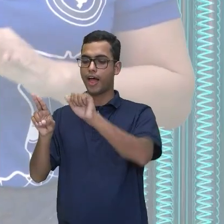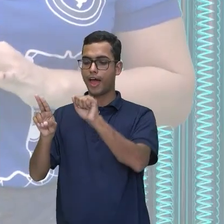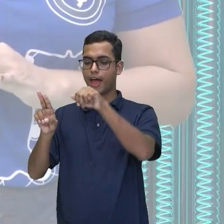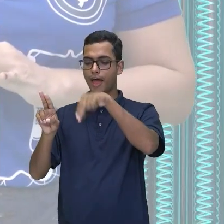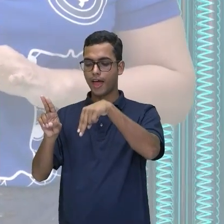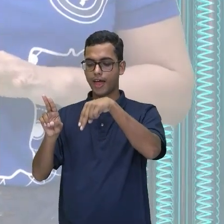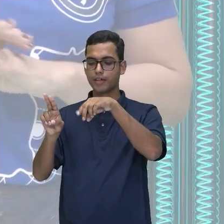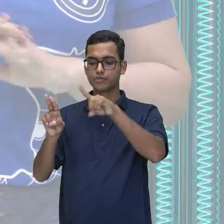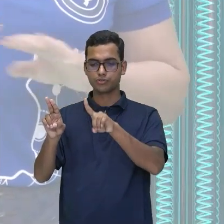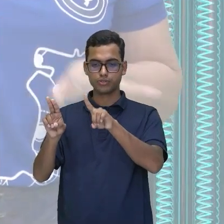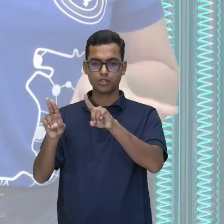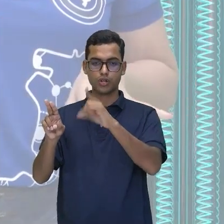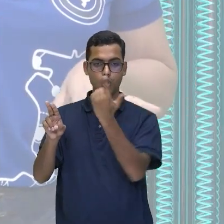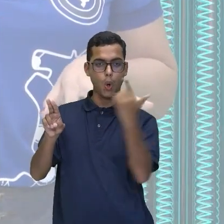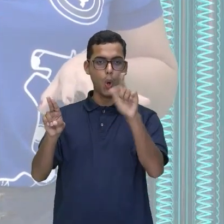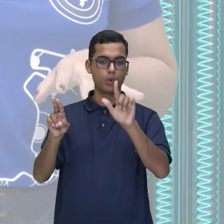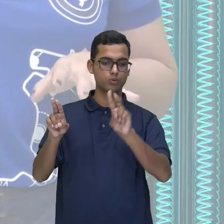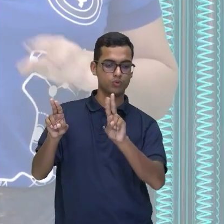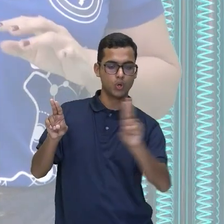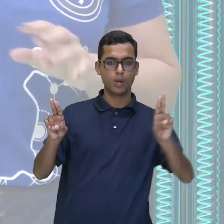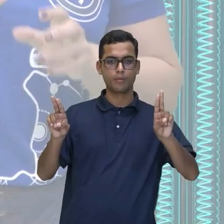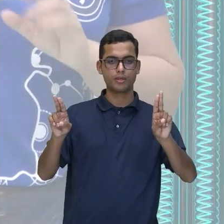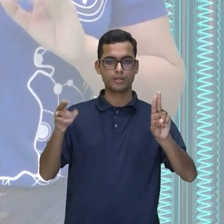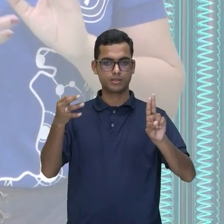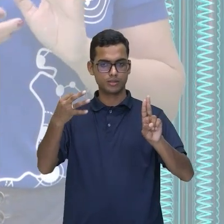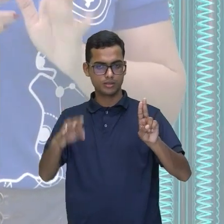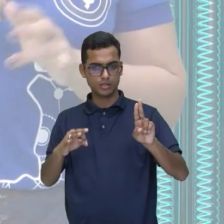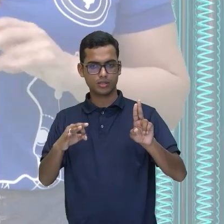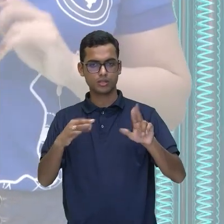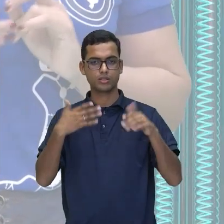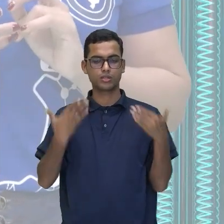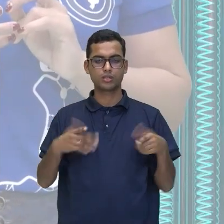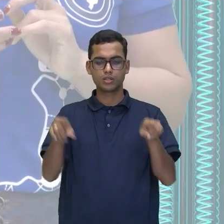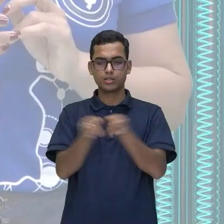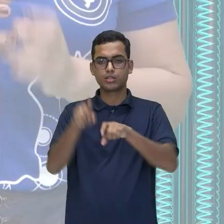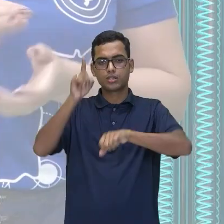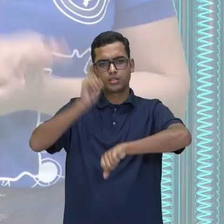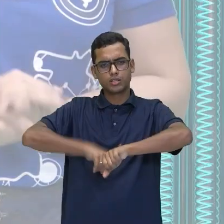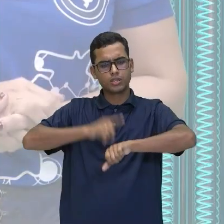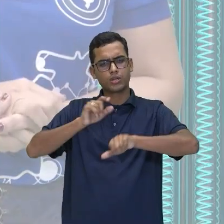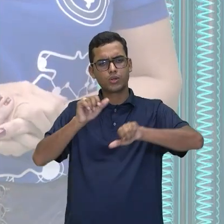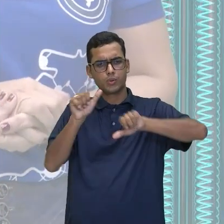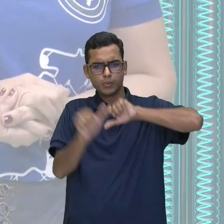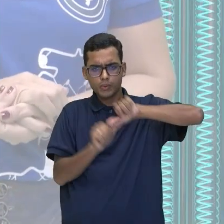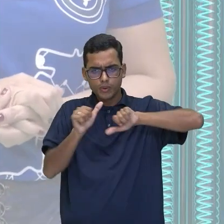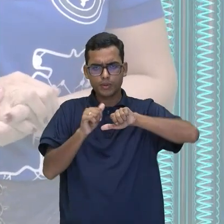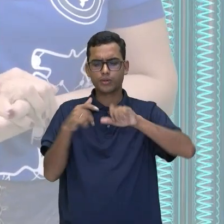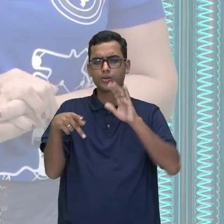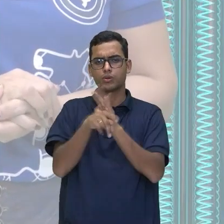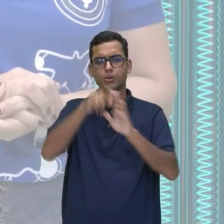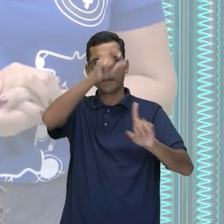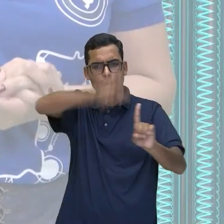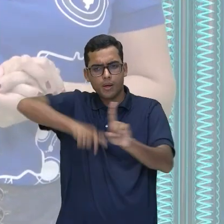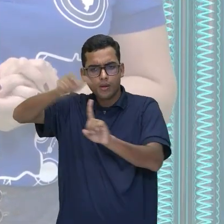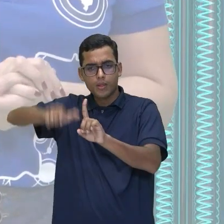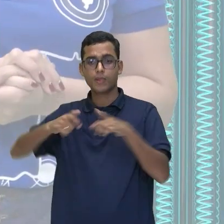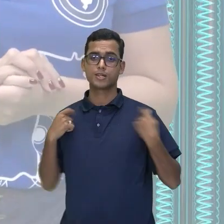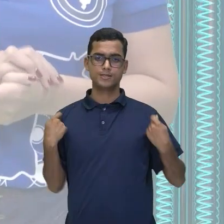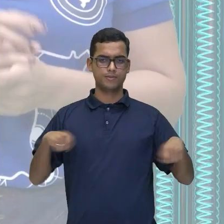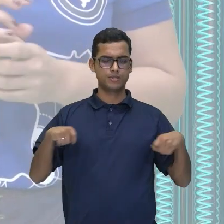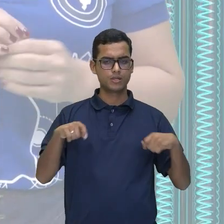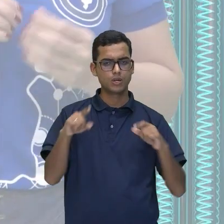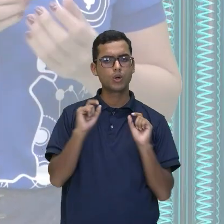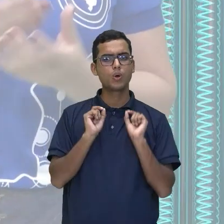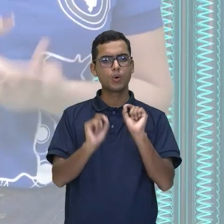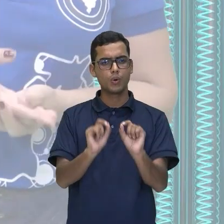and Dani. Perdeu o sentido do we. Então, quando fizer essa troca ali dos sujeitos, tem que fazer uma